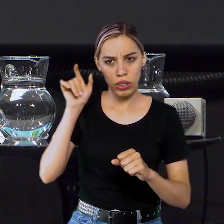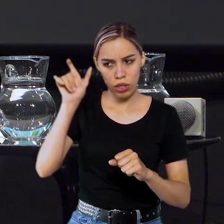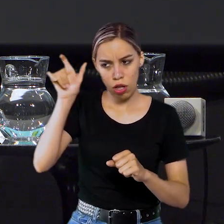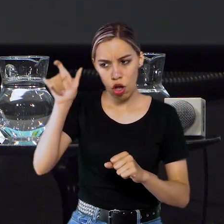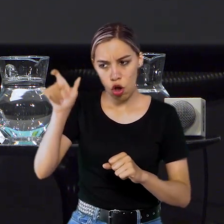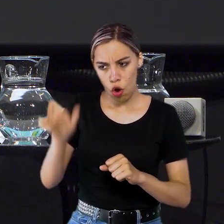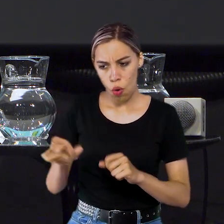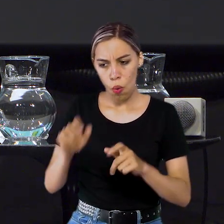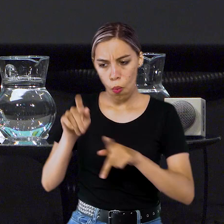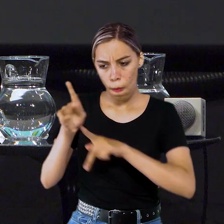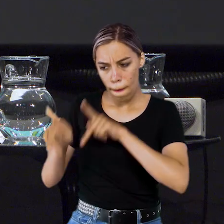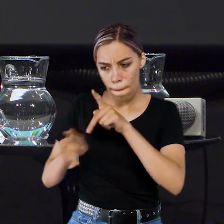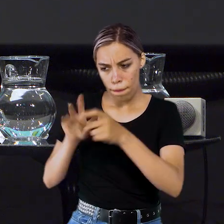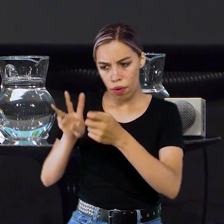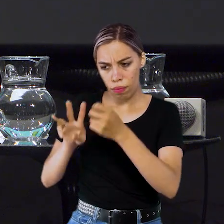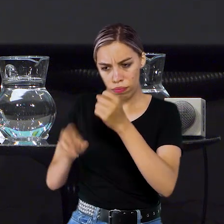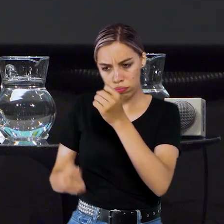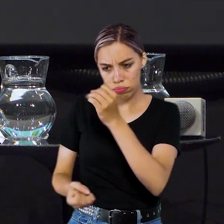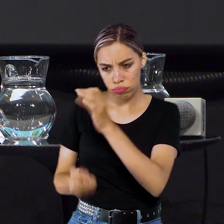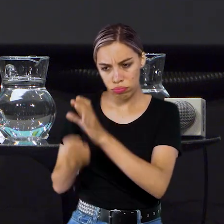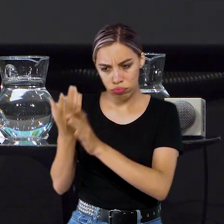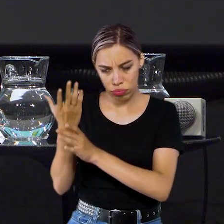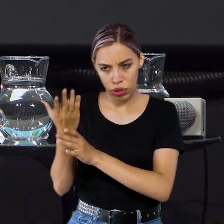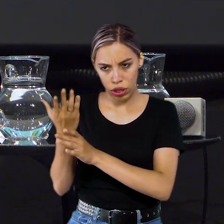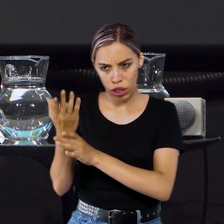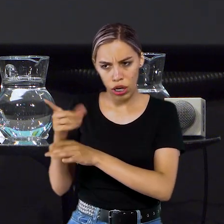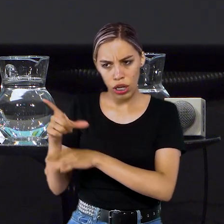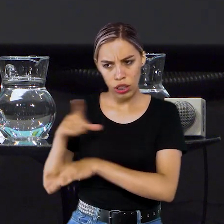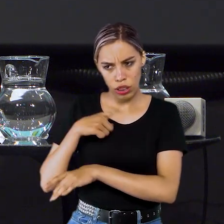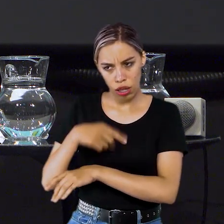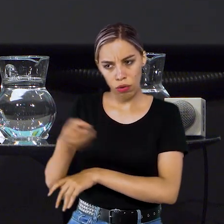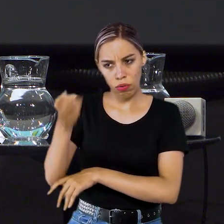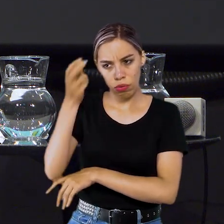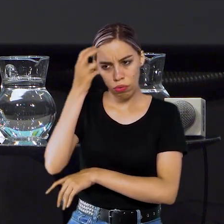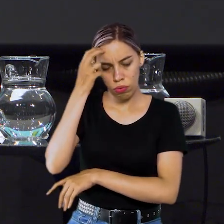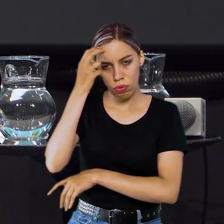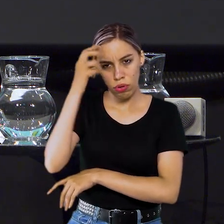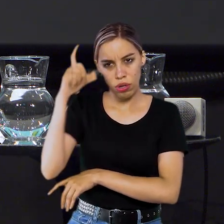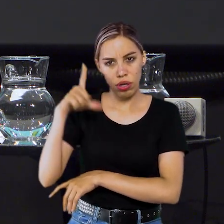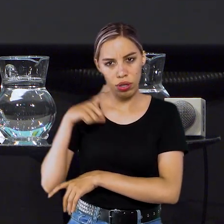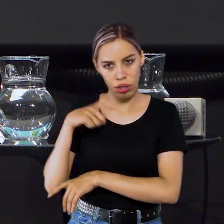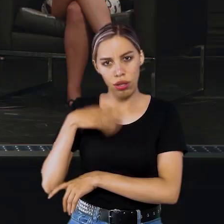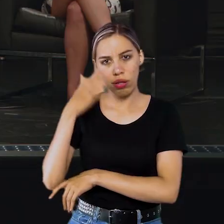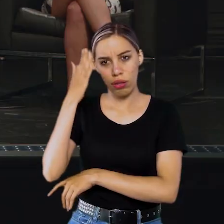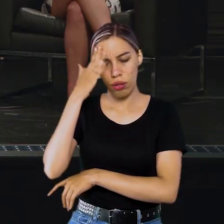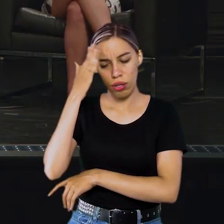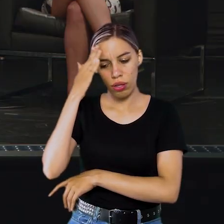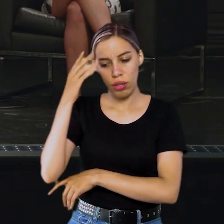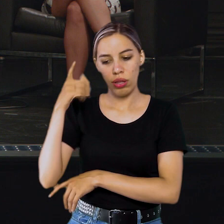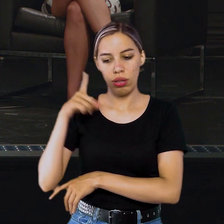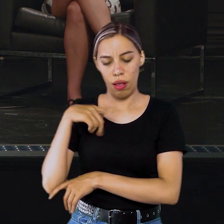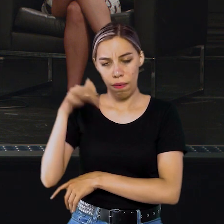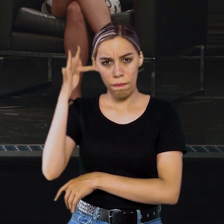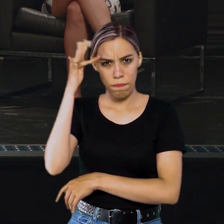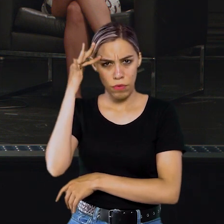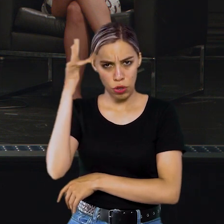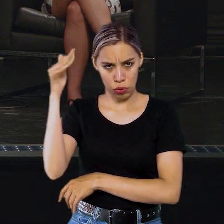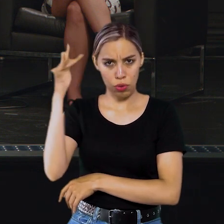povos originários. Tem culturas, tem sua sabedoria, tem sua filosofia.